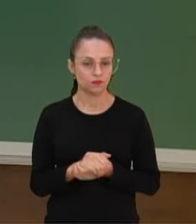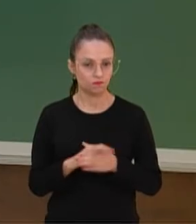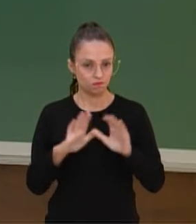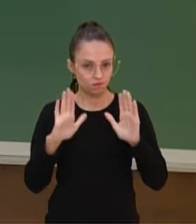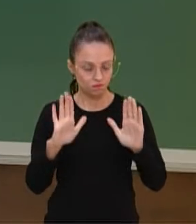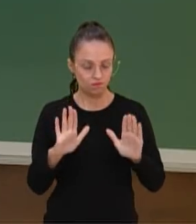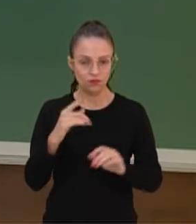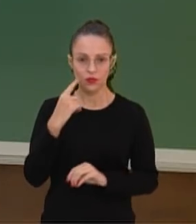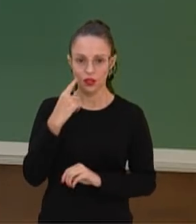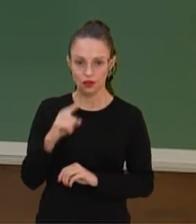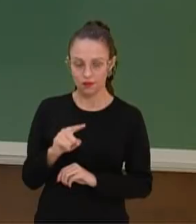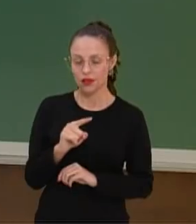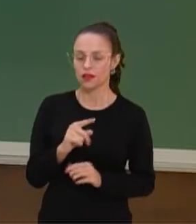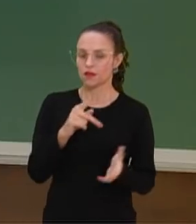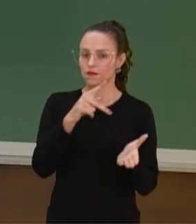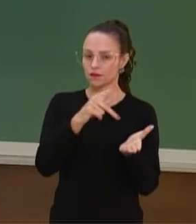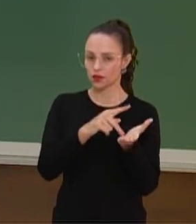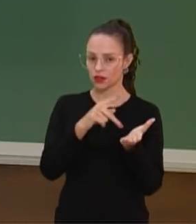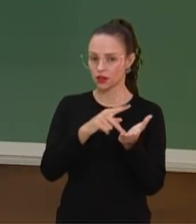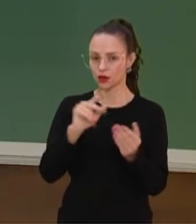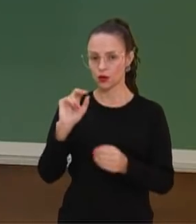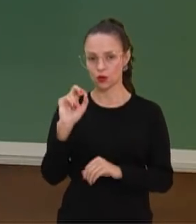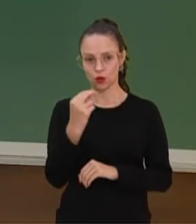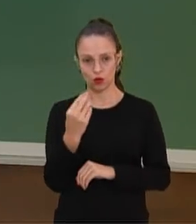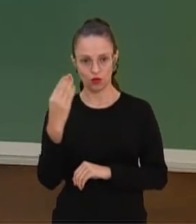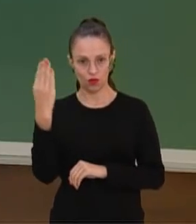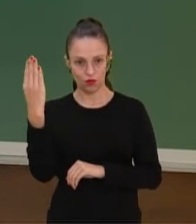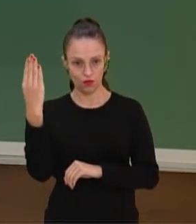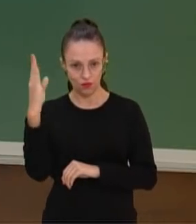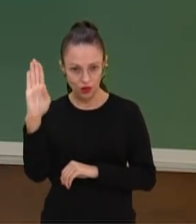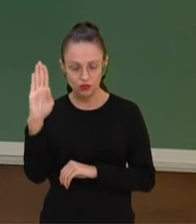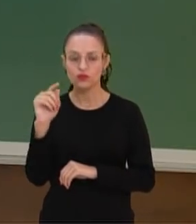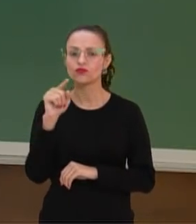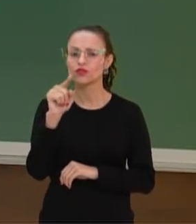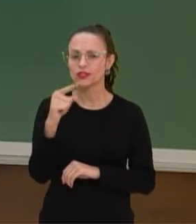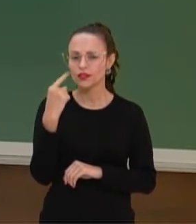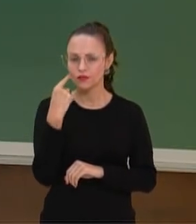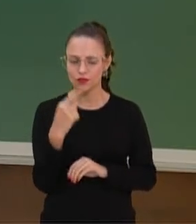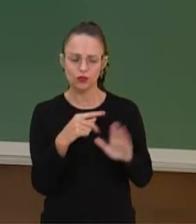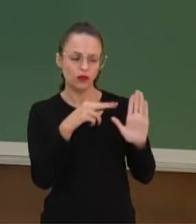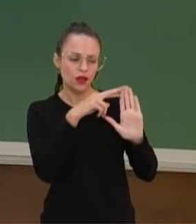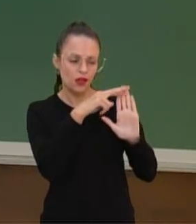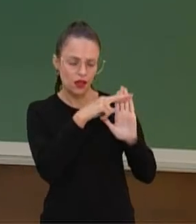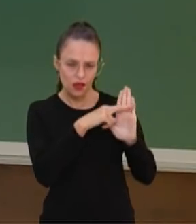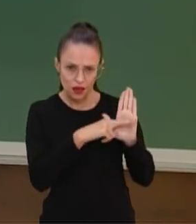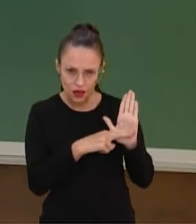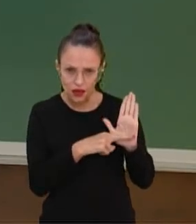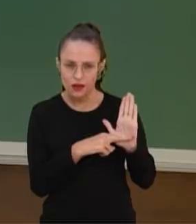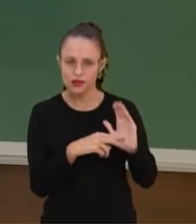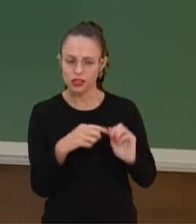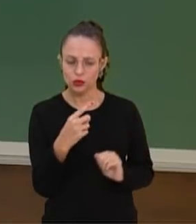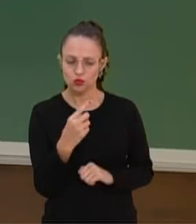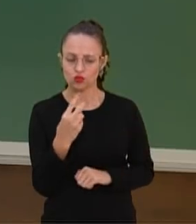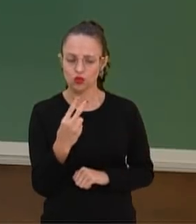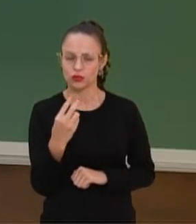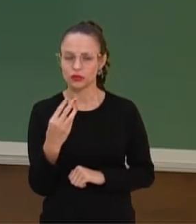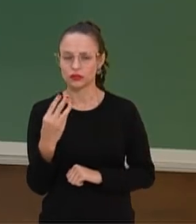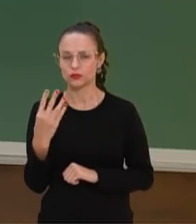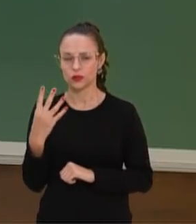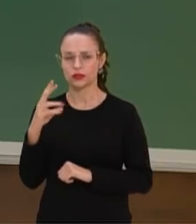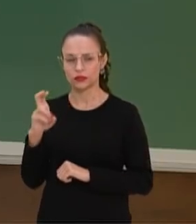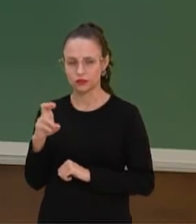Para descobrir verdadeiro ou falso, você olhou os casos especiais, né, como consequência da definição do